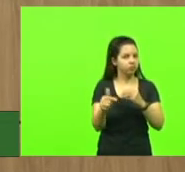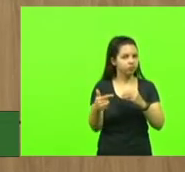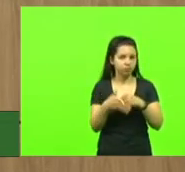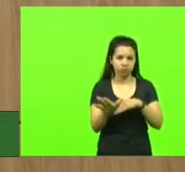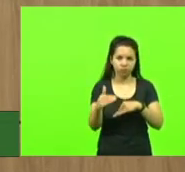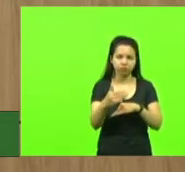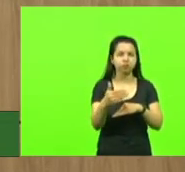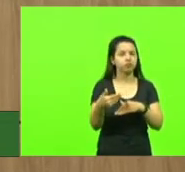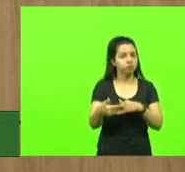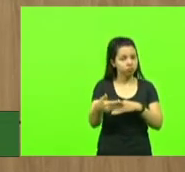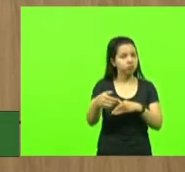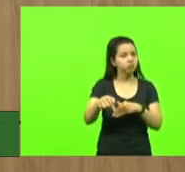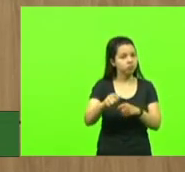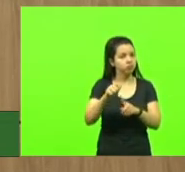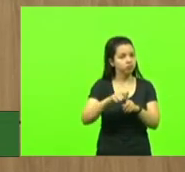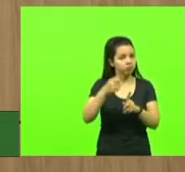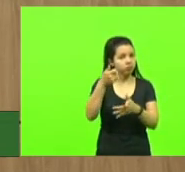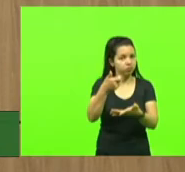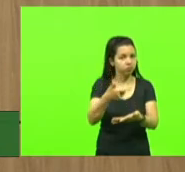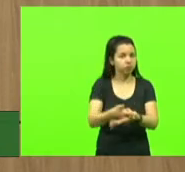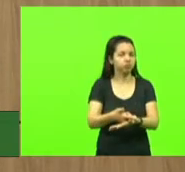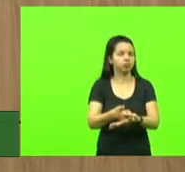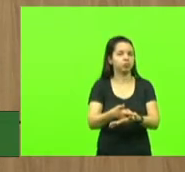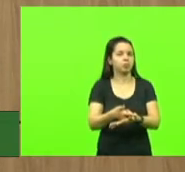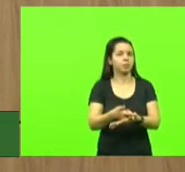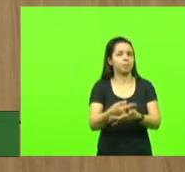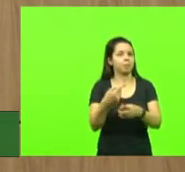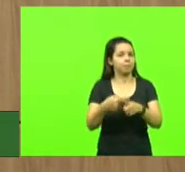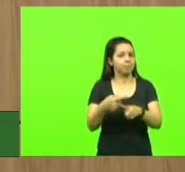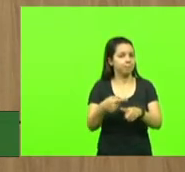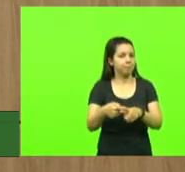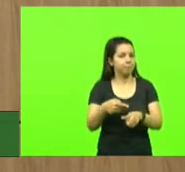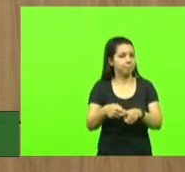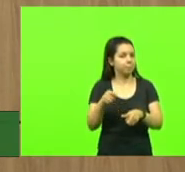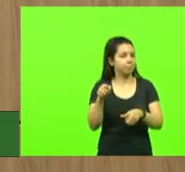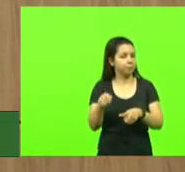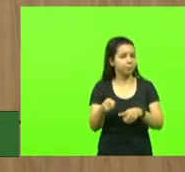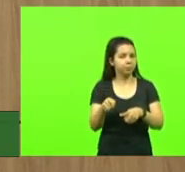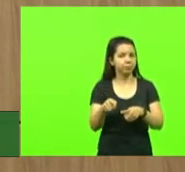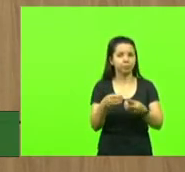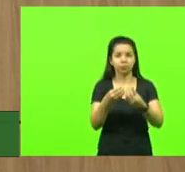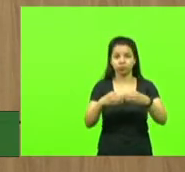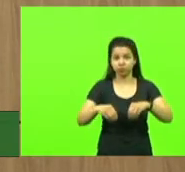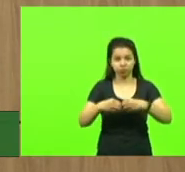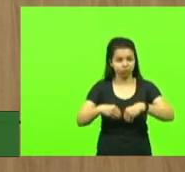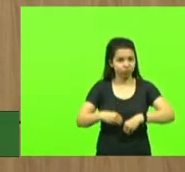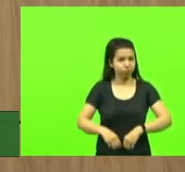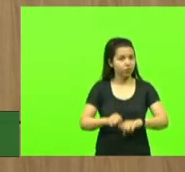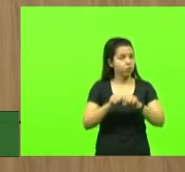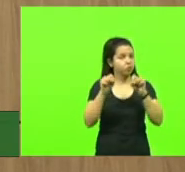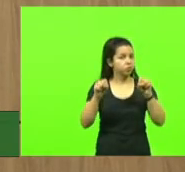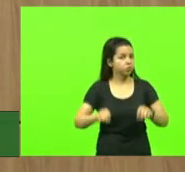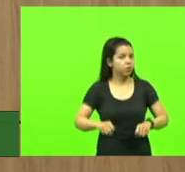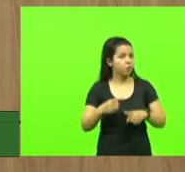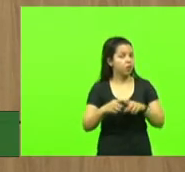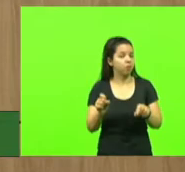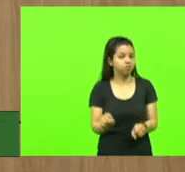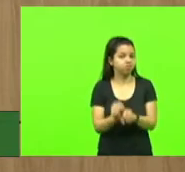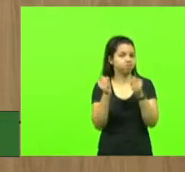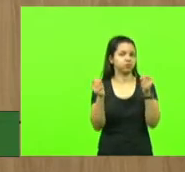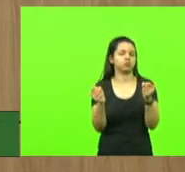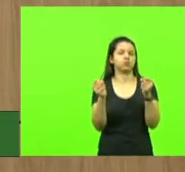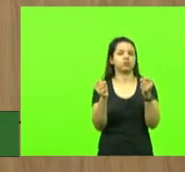possa pagar, porque ele desestabiliza todo um sistema, porque você rompe a questão da